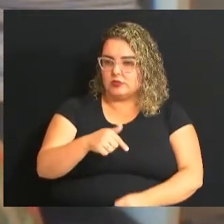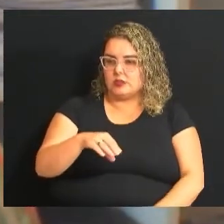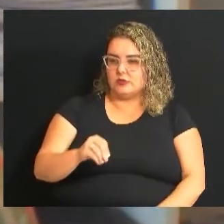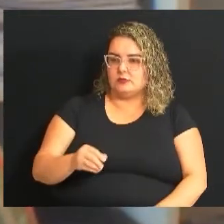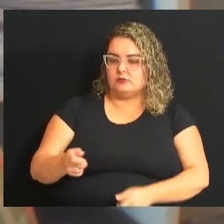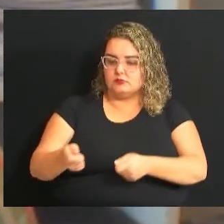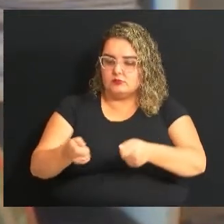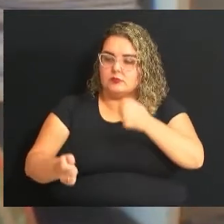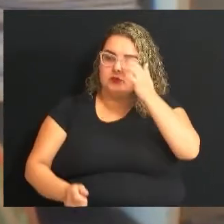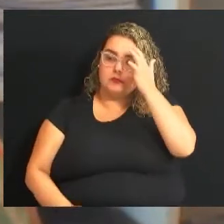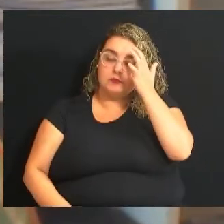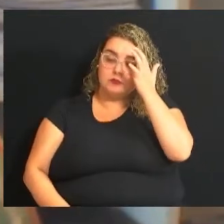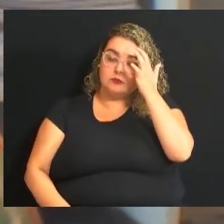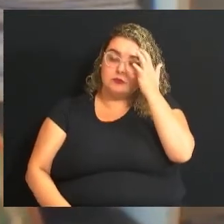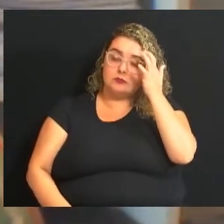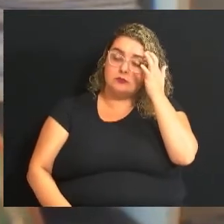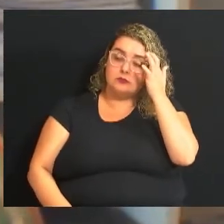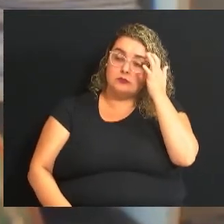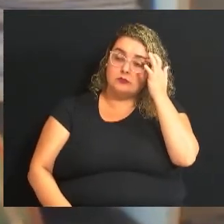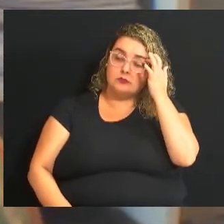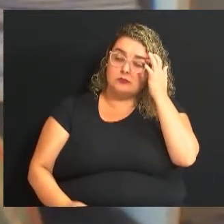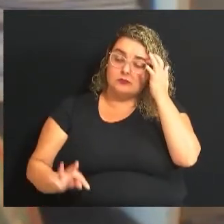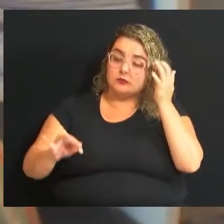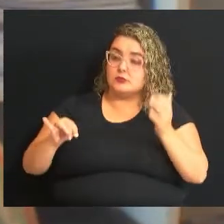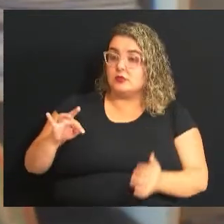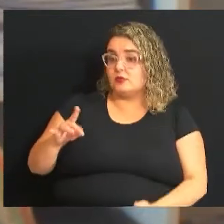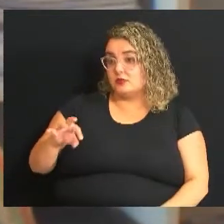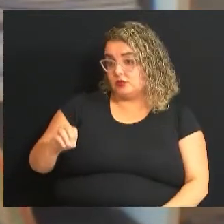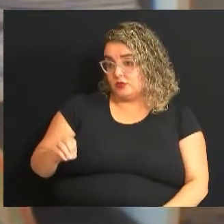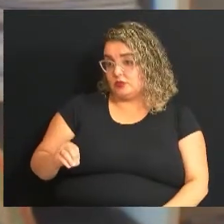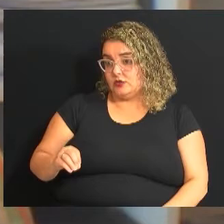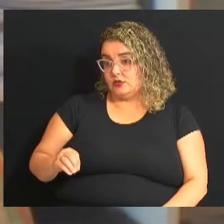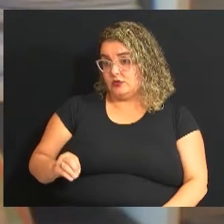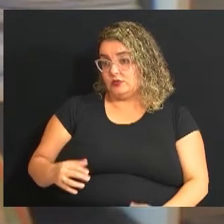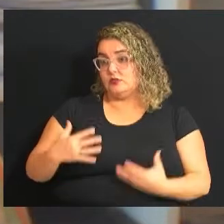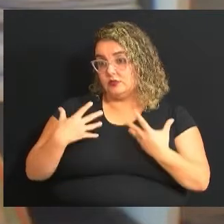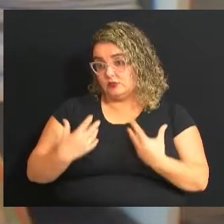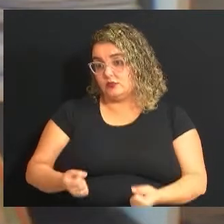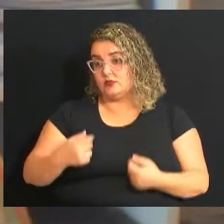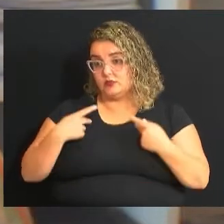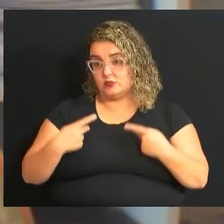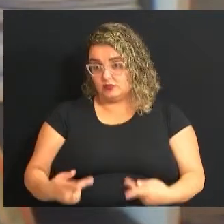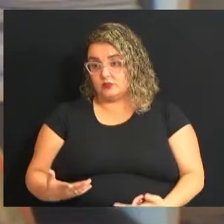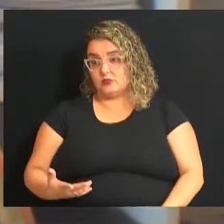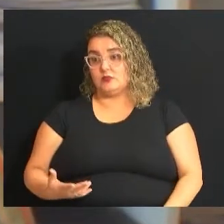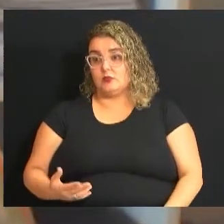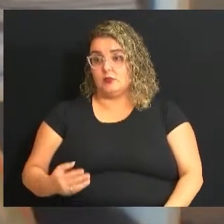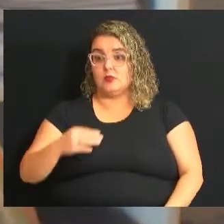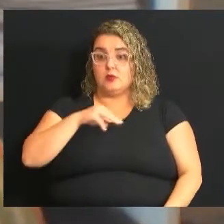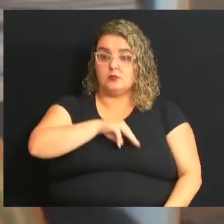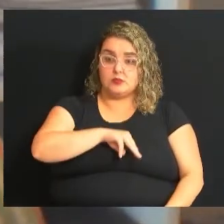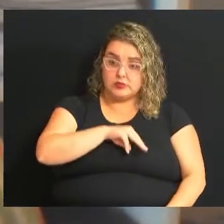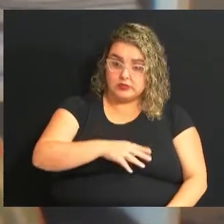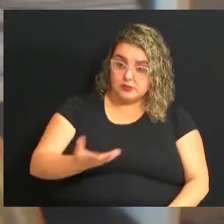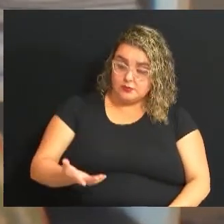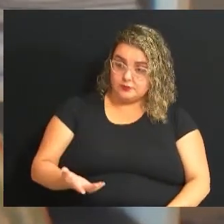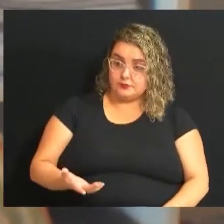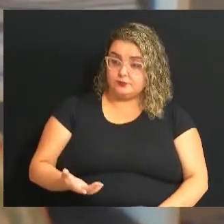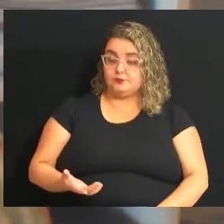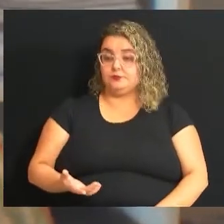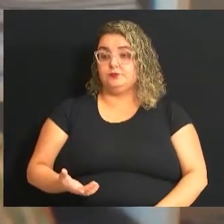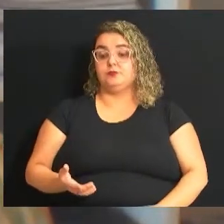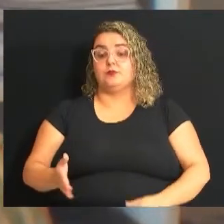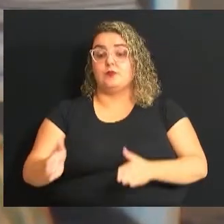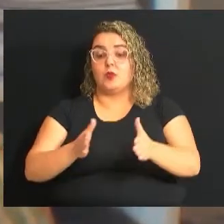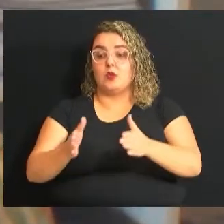se desarticula um pouco e o Tito vai assumir pessoalmente isso como uma tarefa. Então, em momento em que a